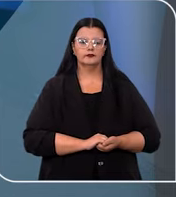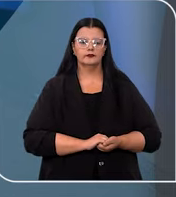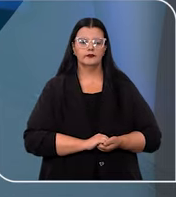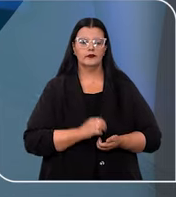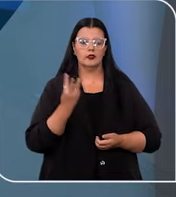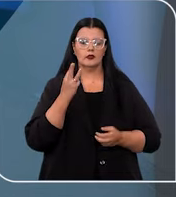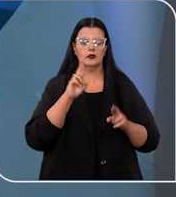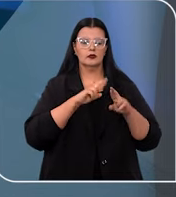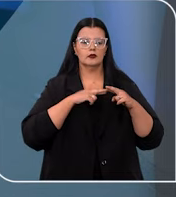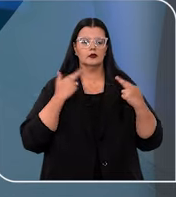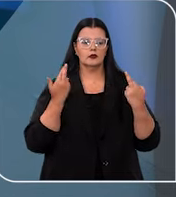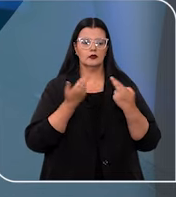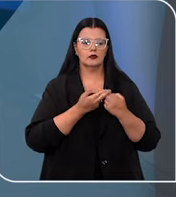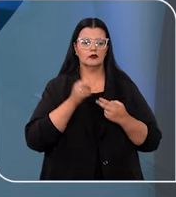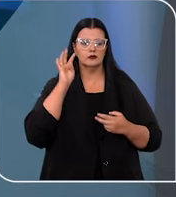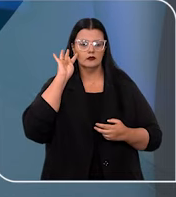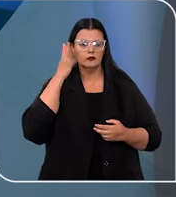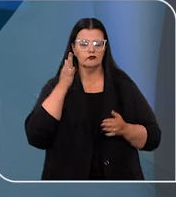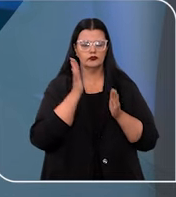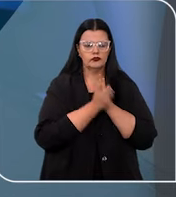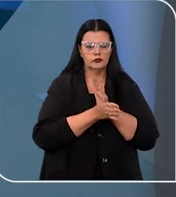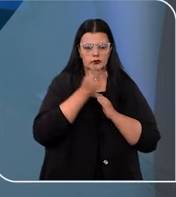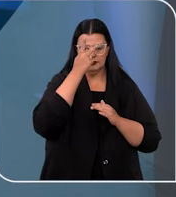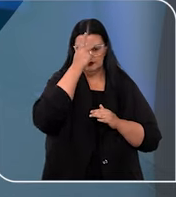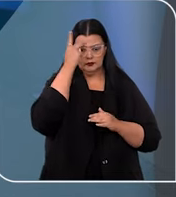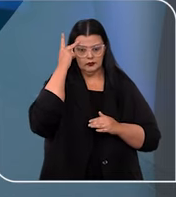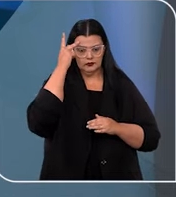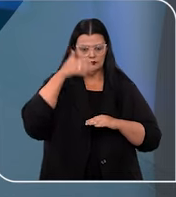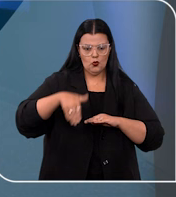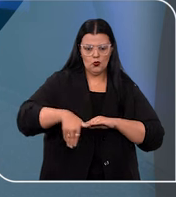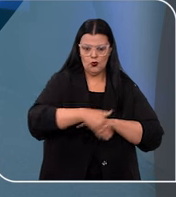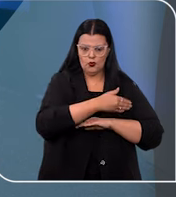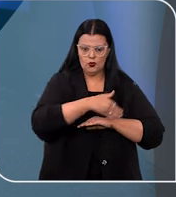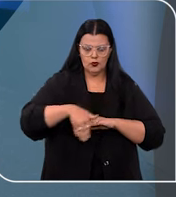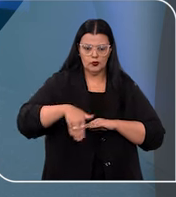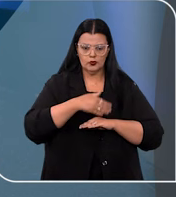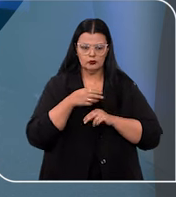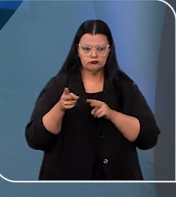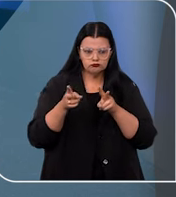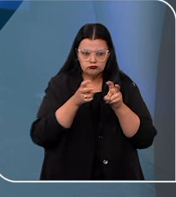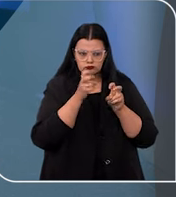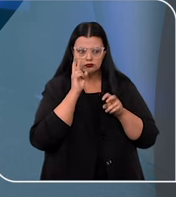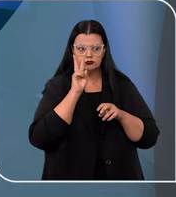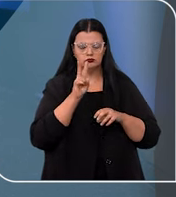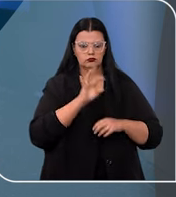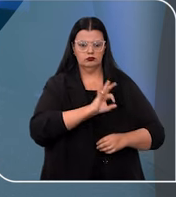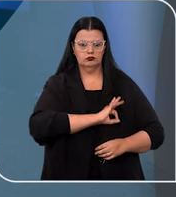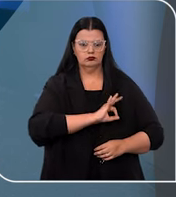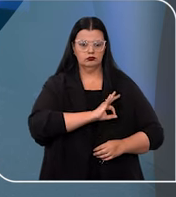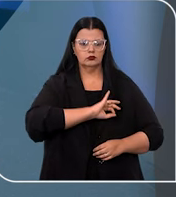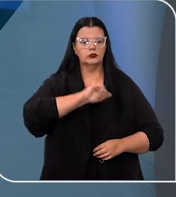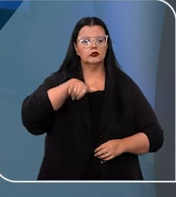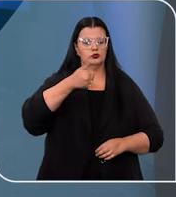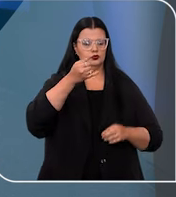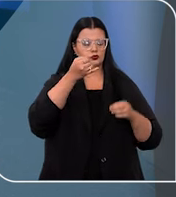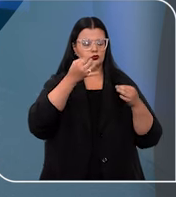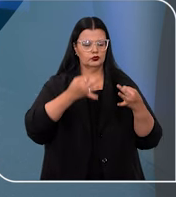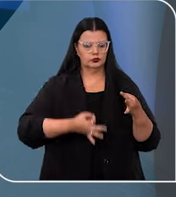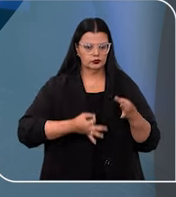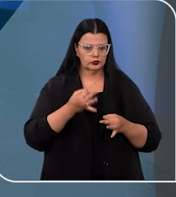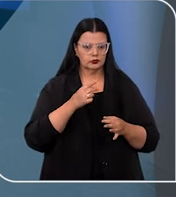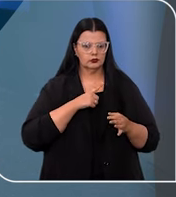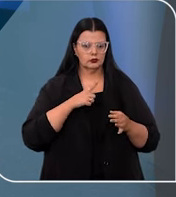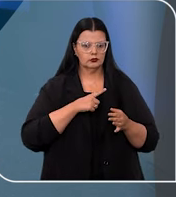a terceira sessão decidiu que a fuga repentina de uma pessoa em via pública ao avistar a polícia justifica a realização